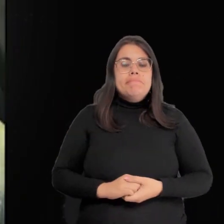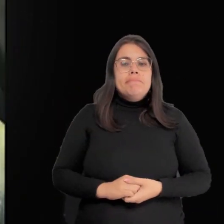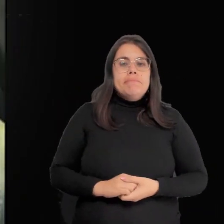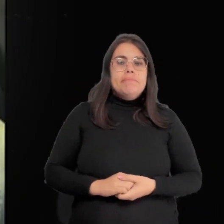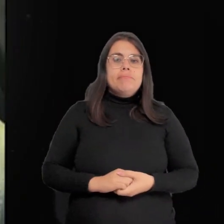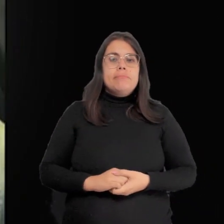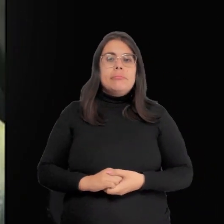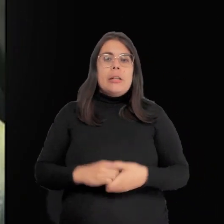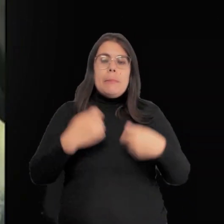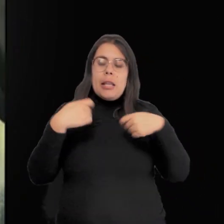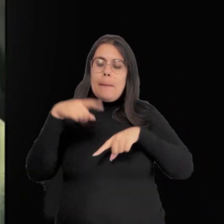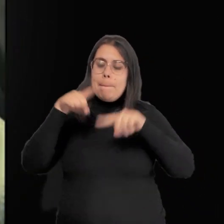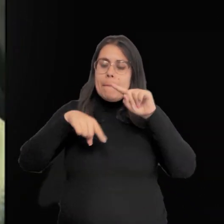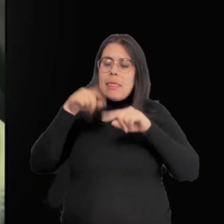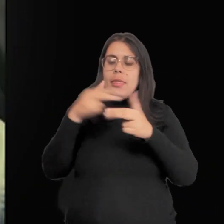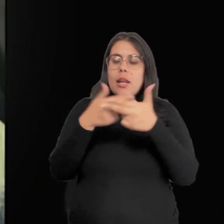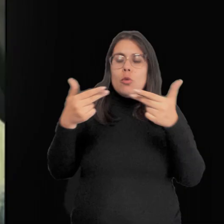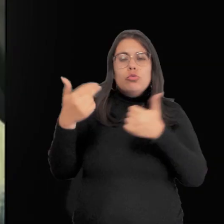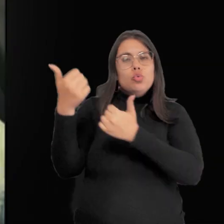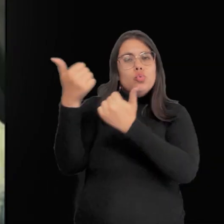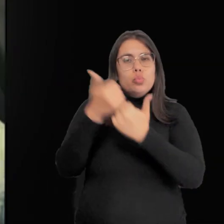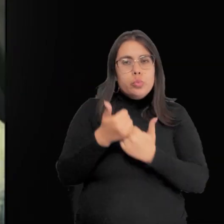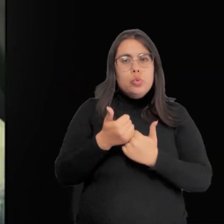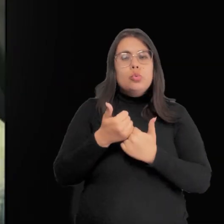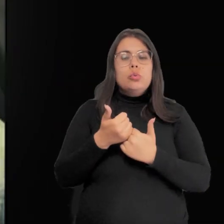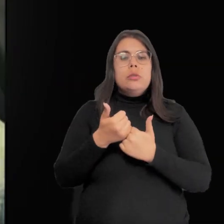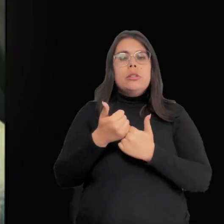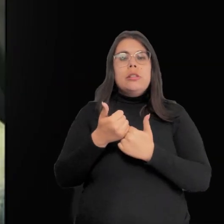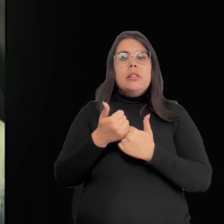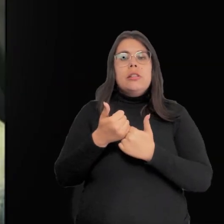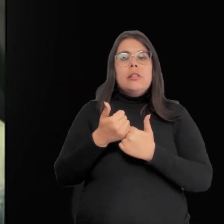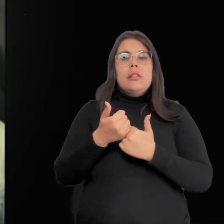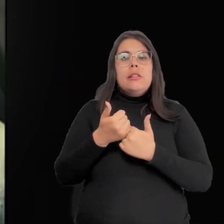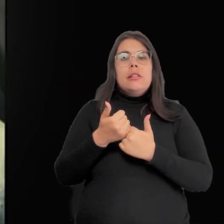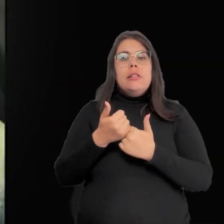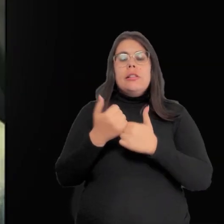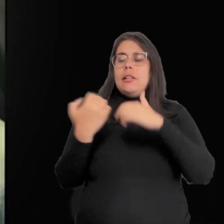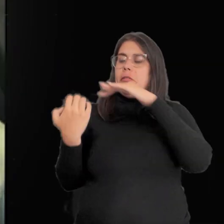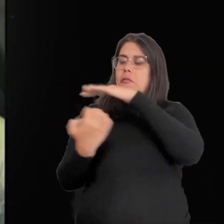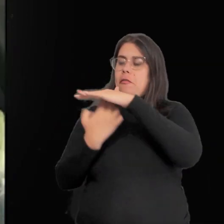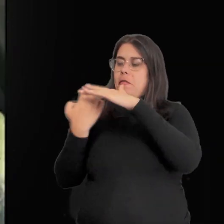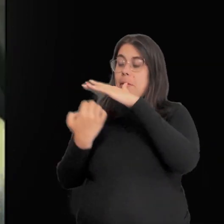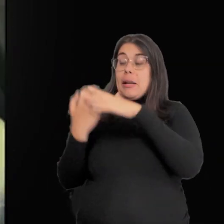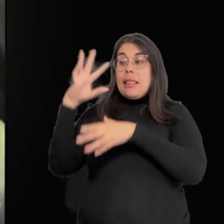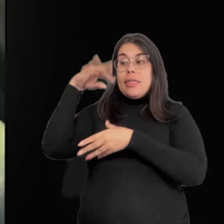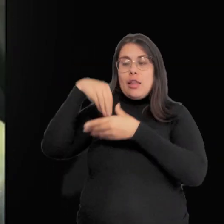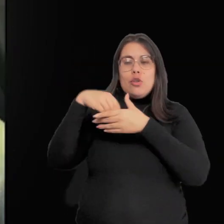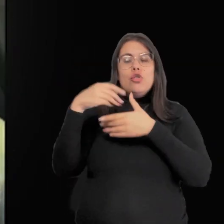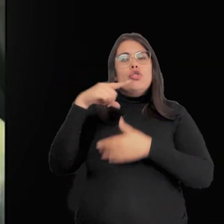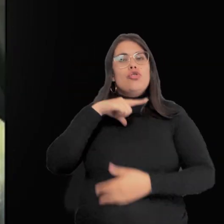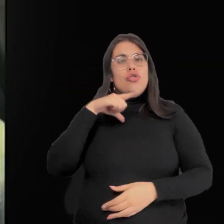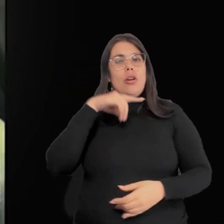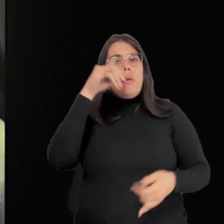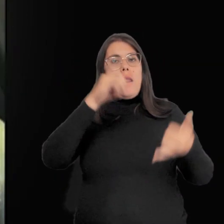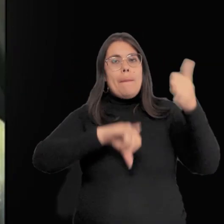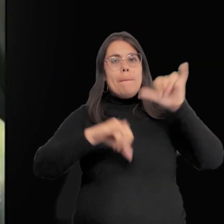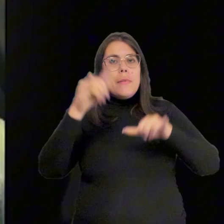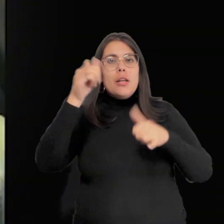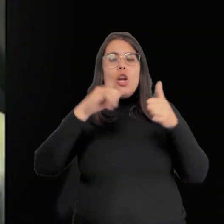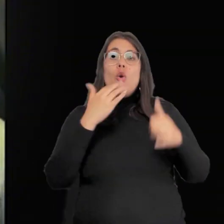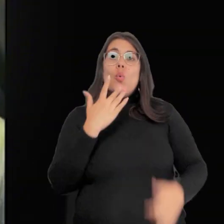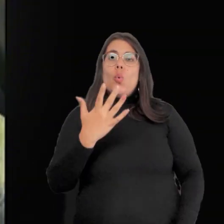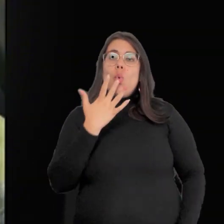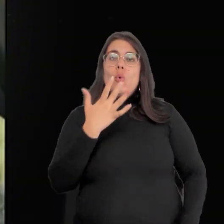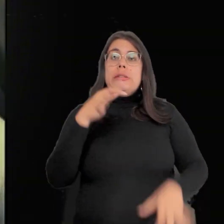intempéries, o material precisou de ser substituído. E a fábrica da Vidrotil tinha um laboratório em